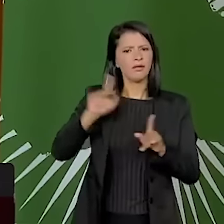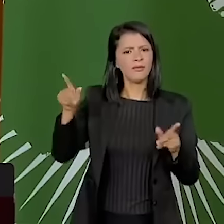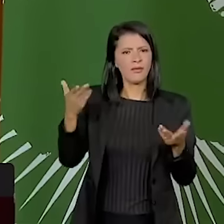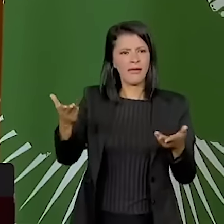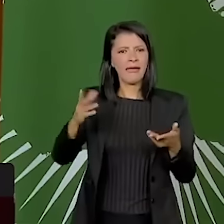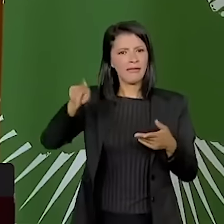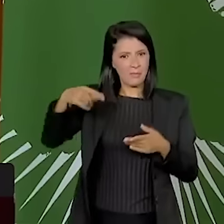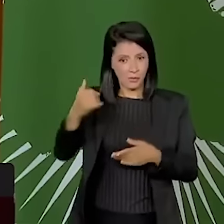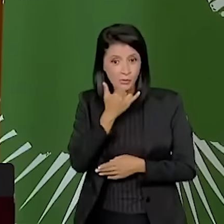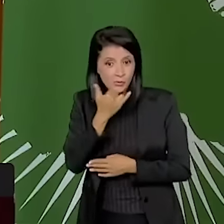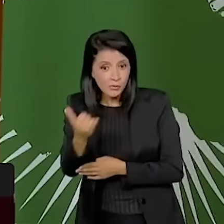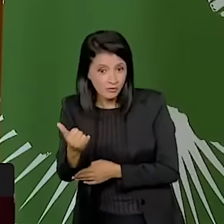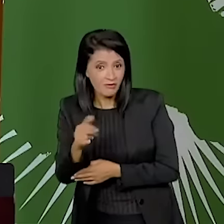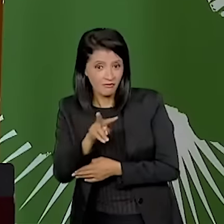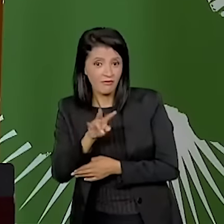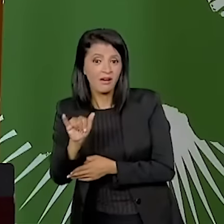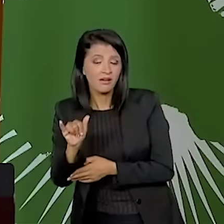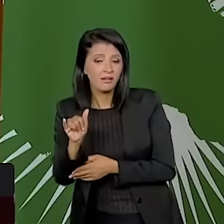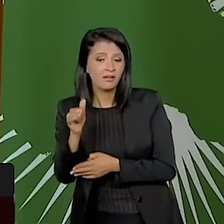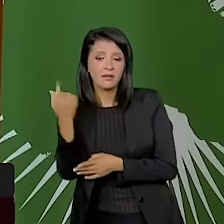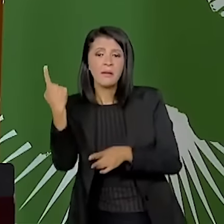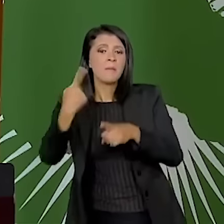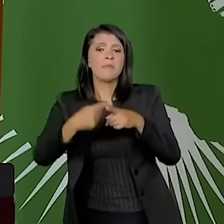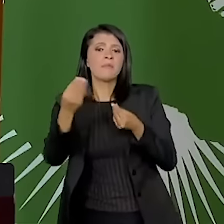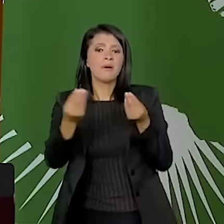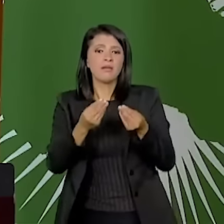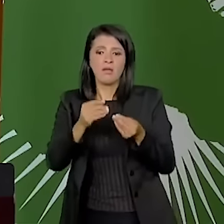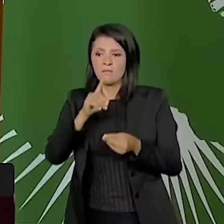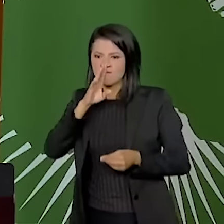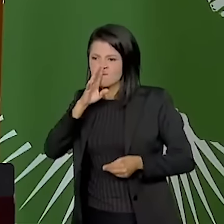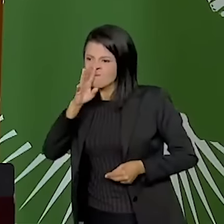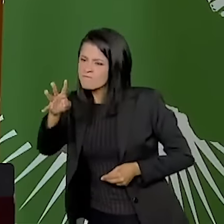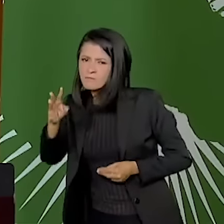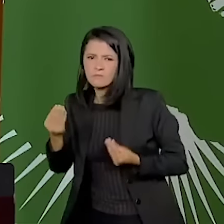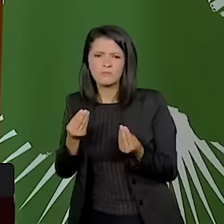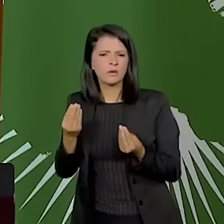pedir desculpas. Para que essa peça de acusar alguém?